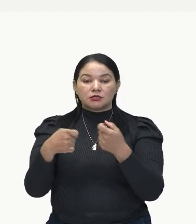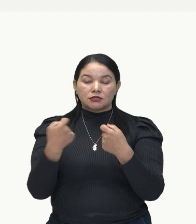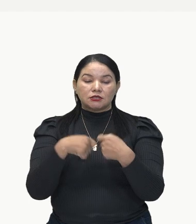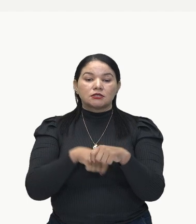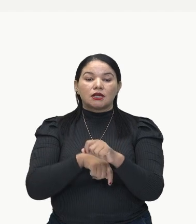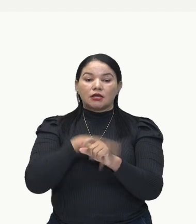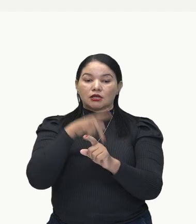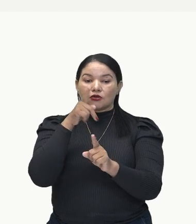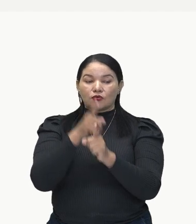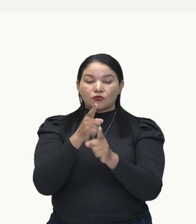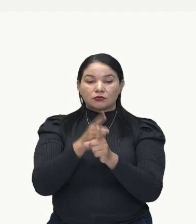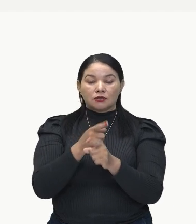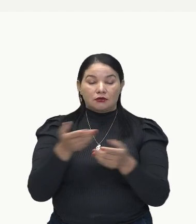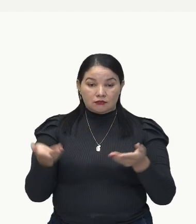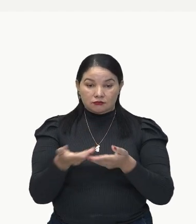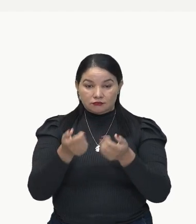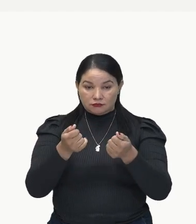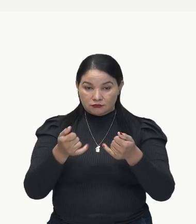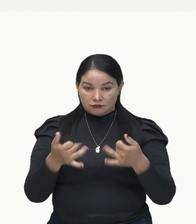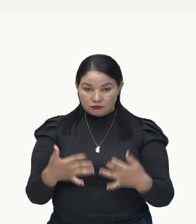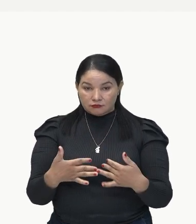quando eu estou falando de adjetivos, eu tenho